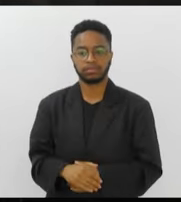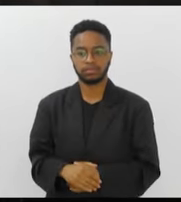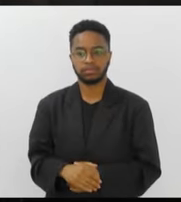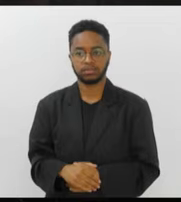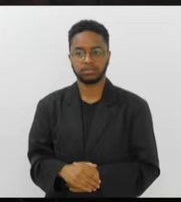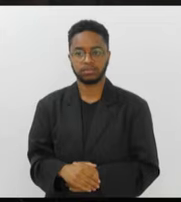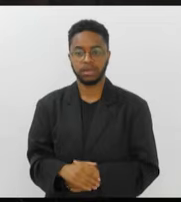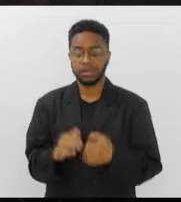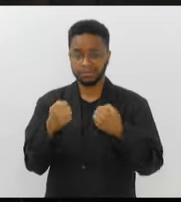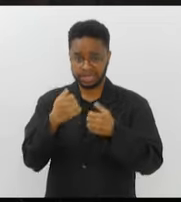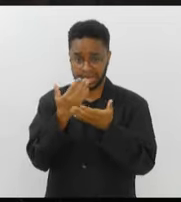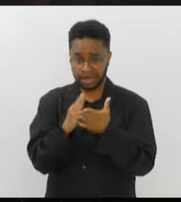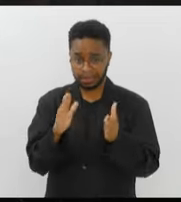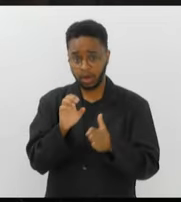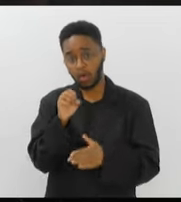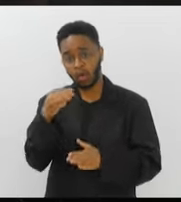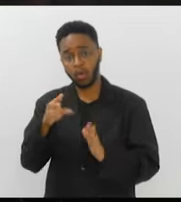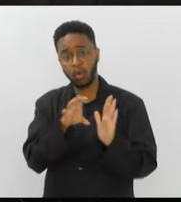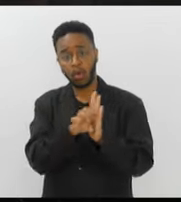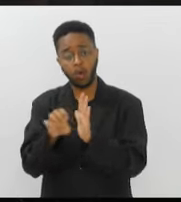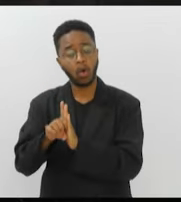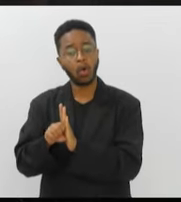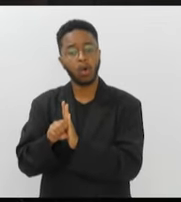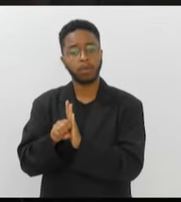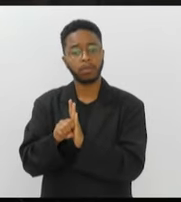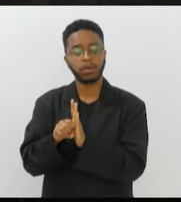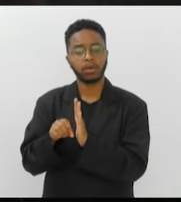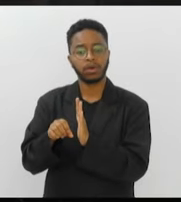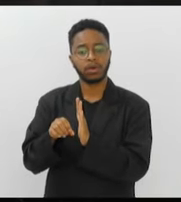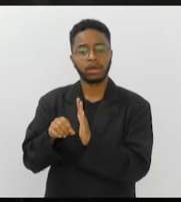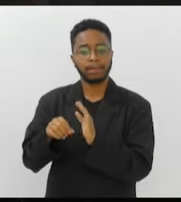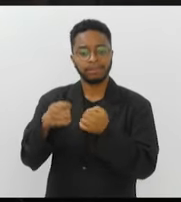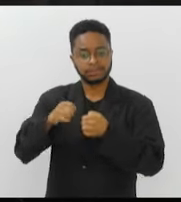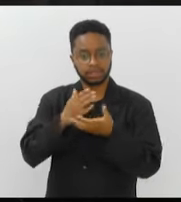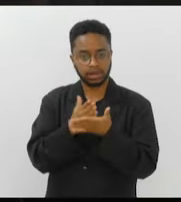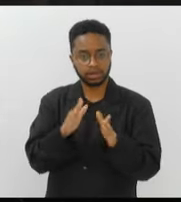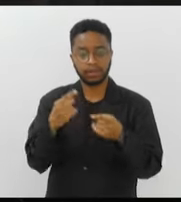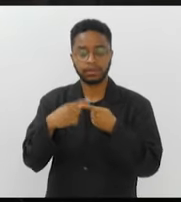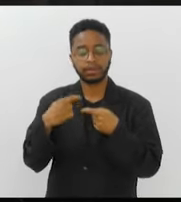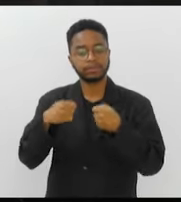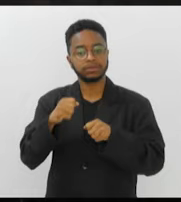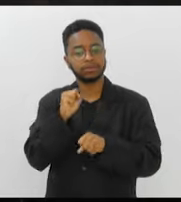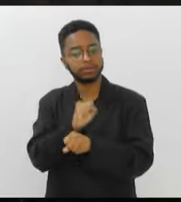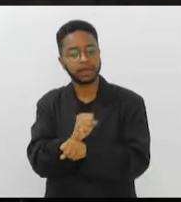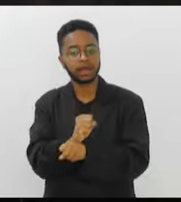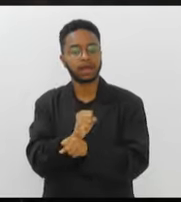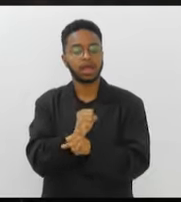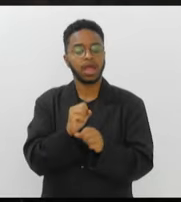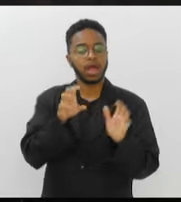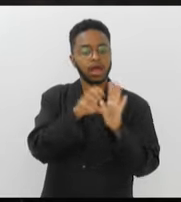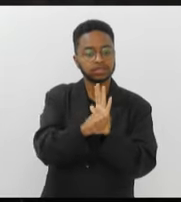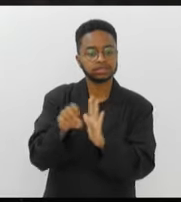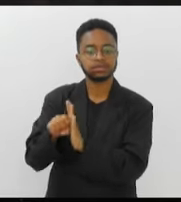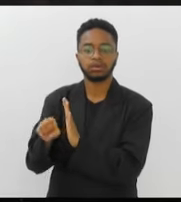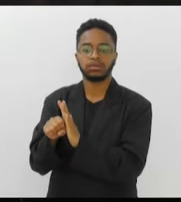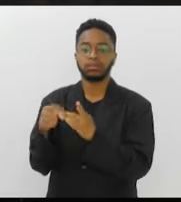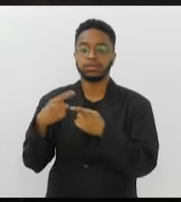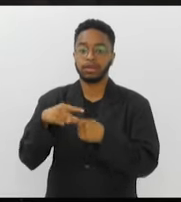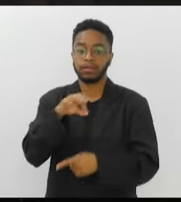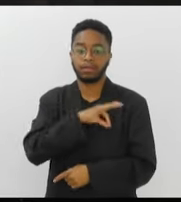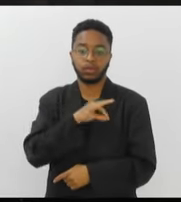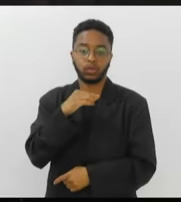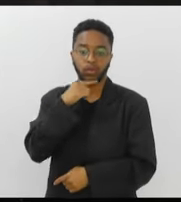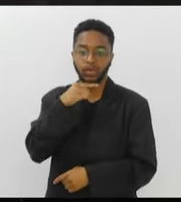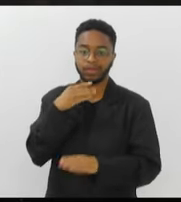O Troia tem que acabar, o que tem que acabar o roubo de carro, tem que acabar o tráfico, tem que acabar o assalto, tem que acabar o homicídio. A polícia militar não